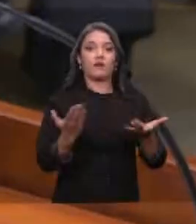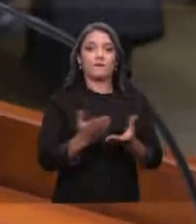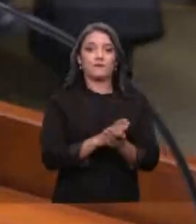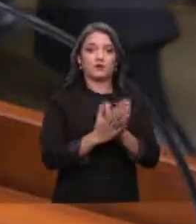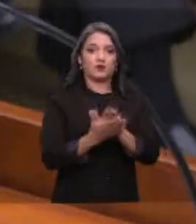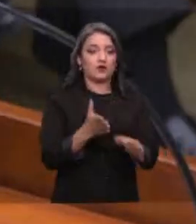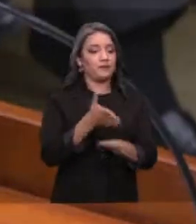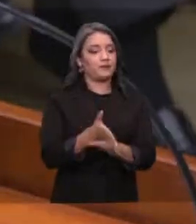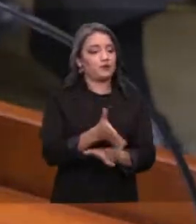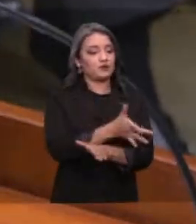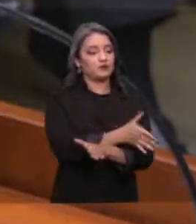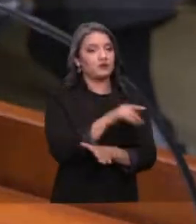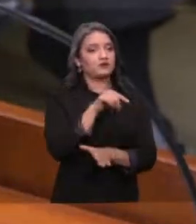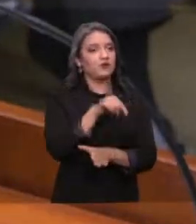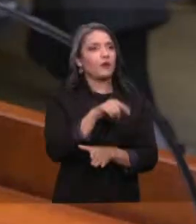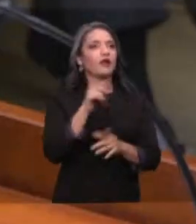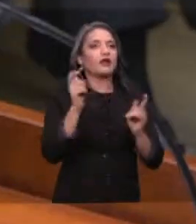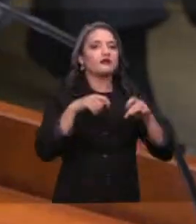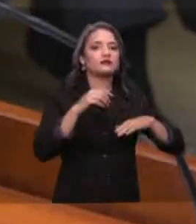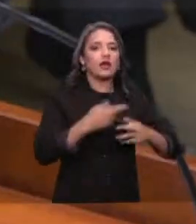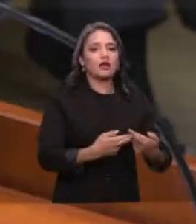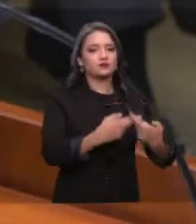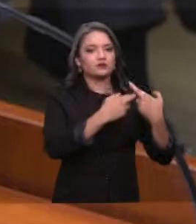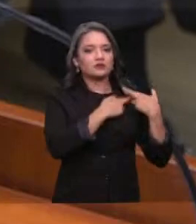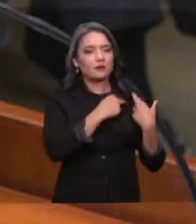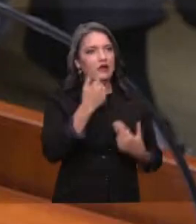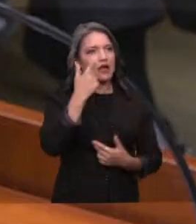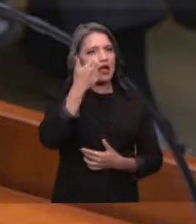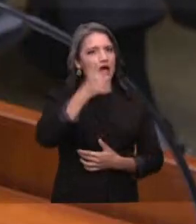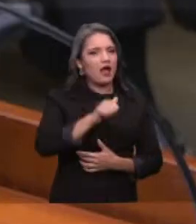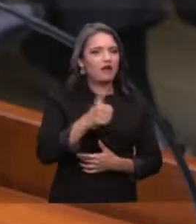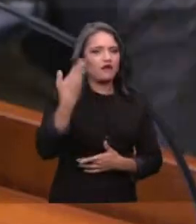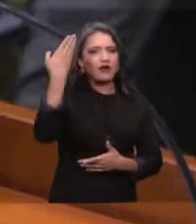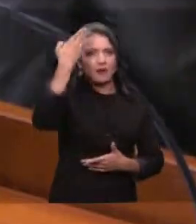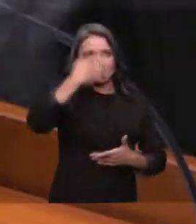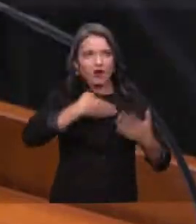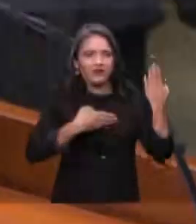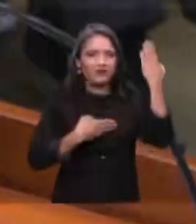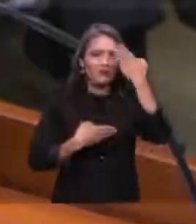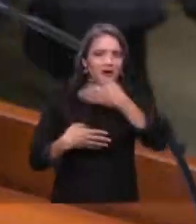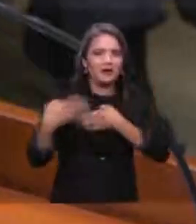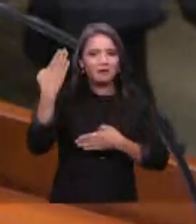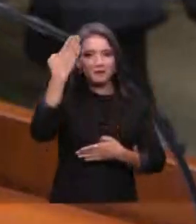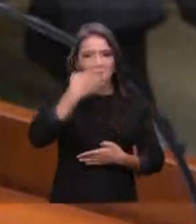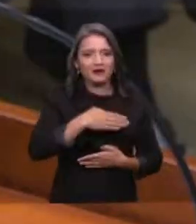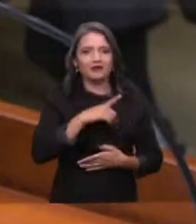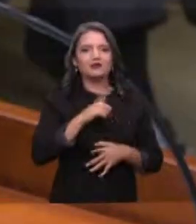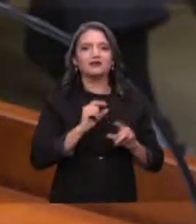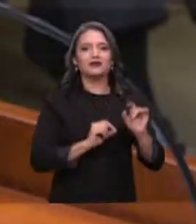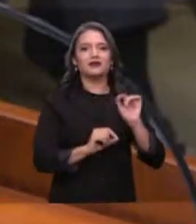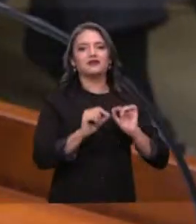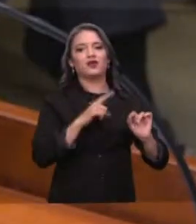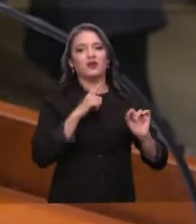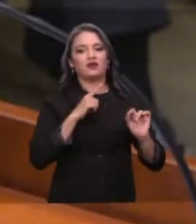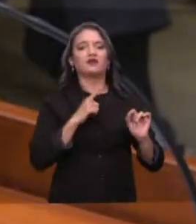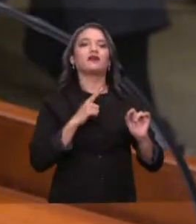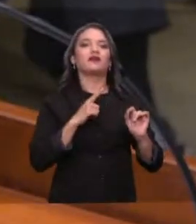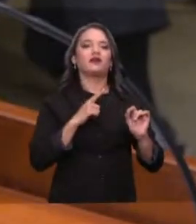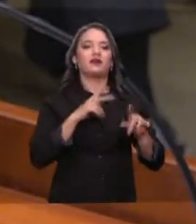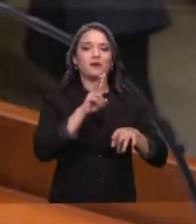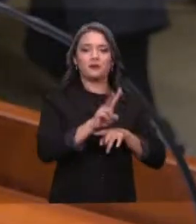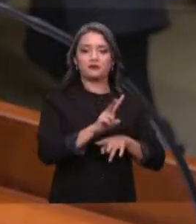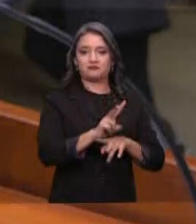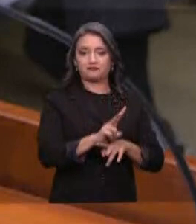e a quem compete analisar as medidas probatórias requeridas pelo Ministério Público que dependam de reserva de jurisdição.